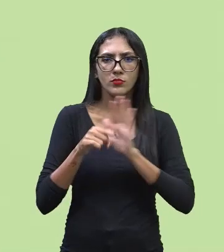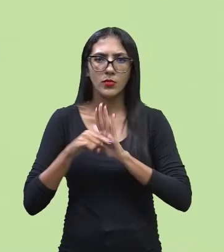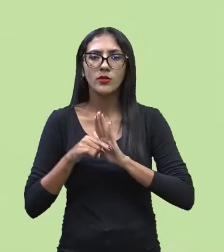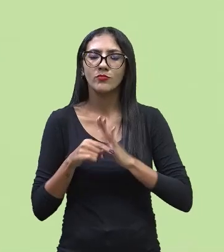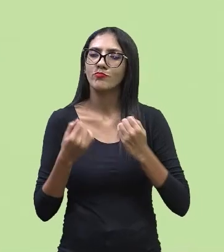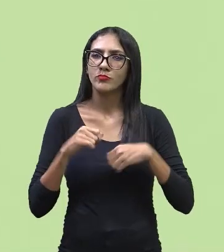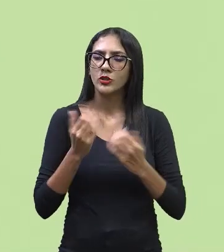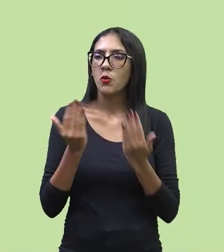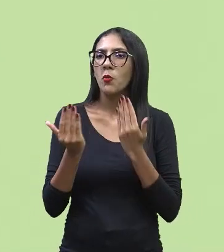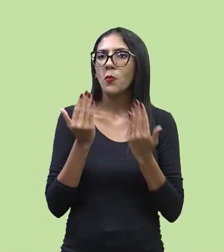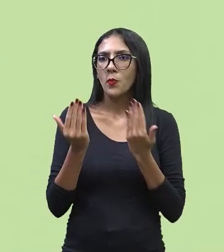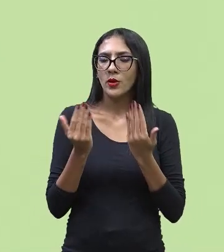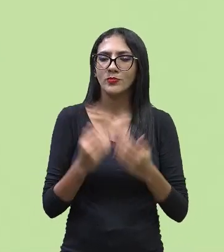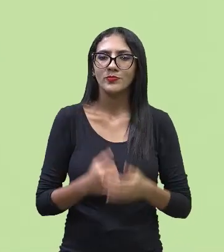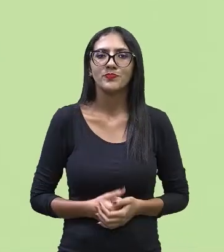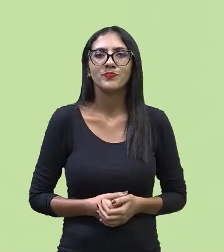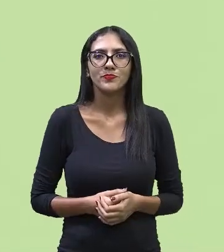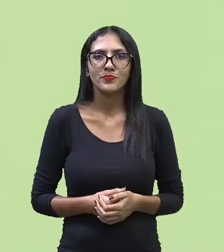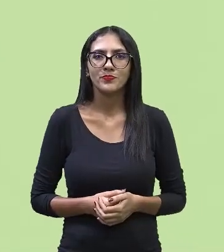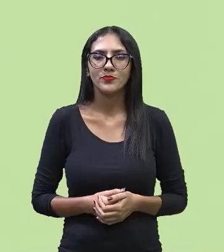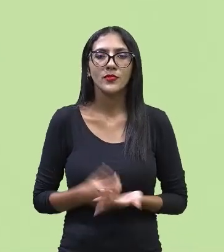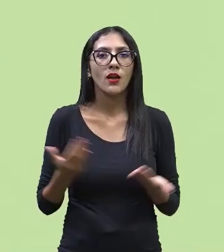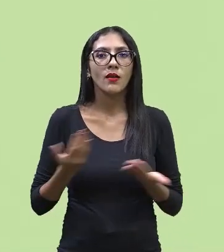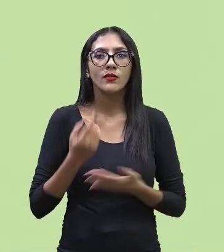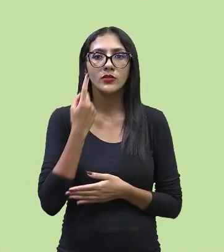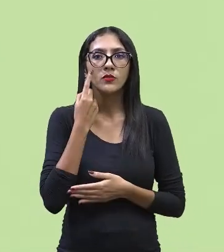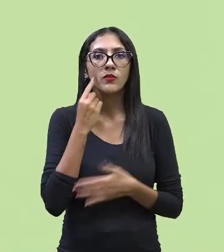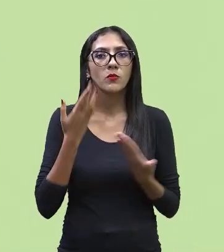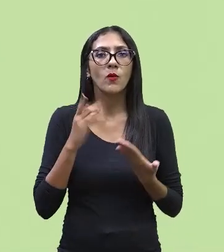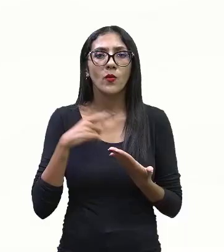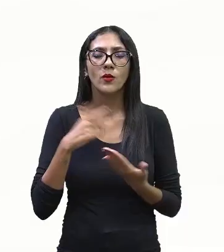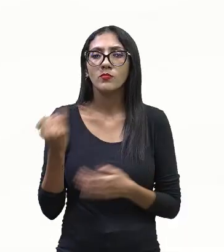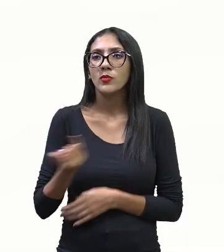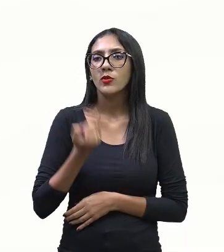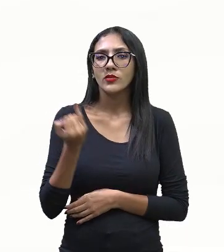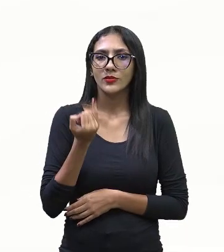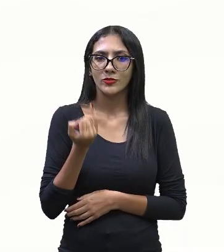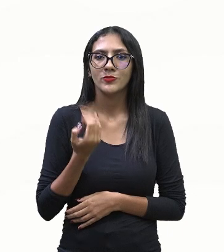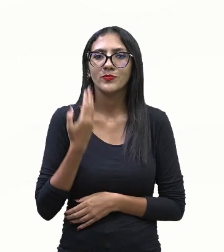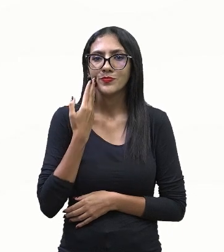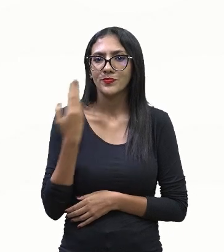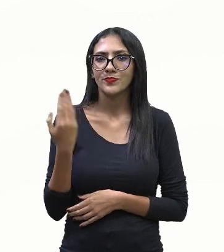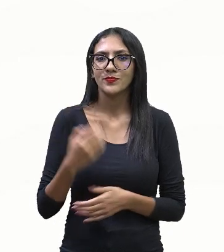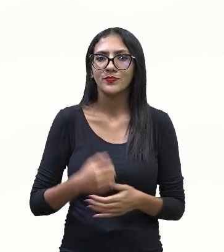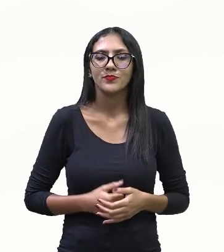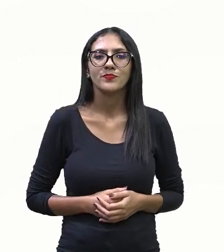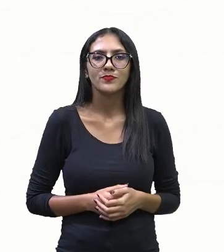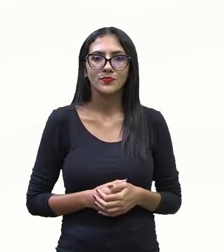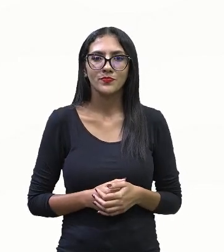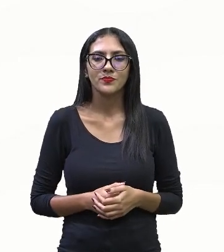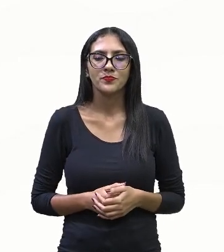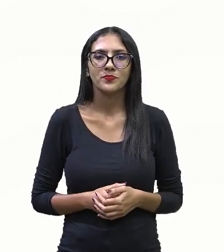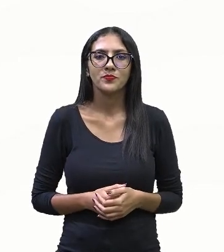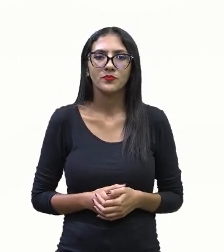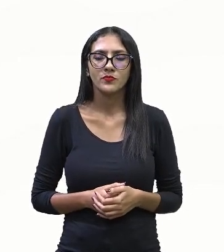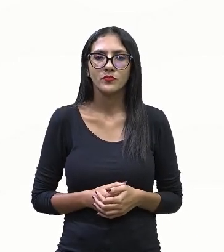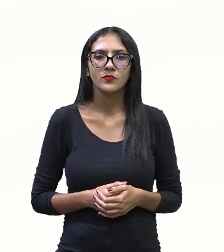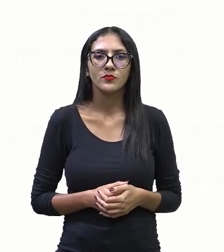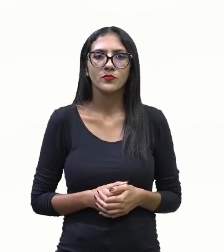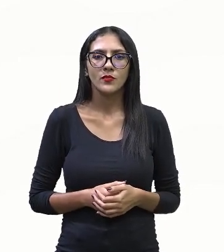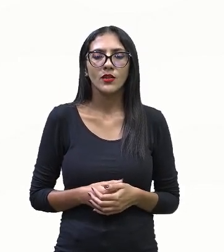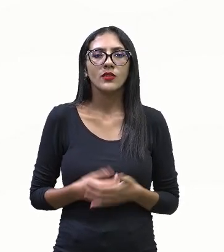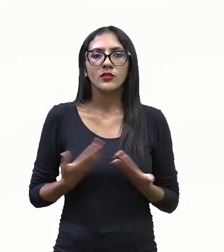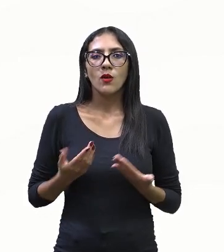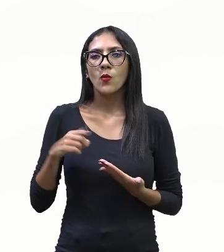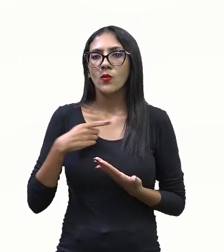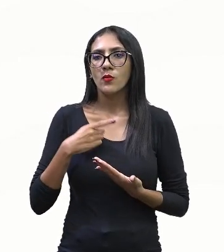bom? Bom, agora a gente vai falar um pouquinho da importância da eletrólise, olha só. A eletrólise, ela é importante,